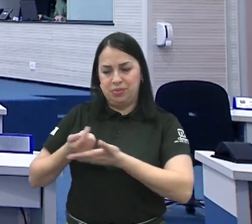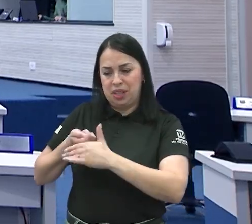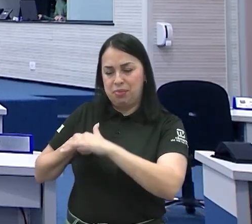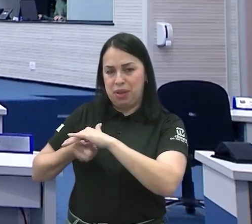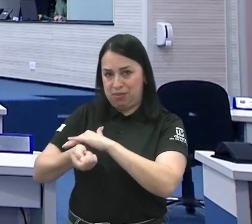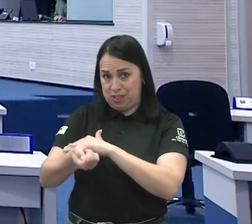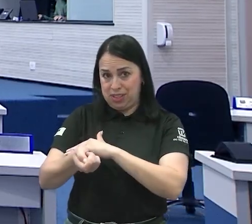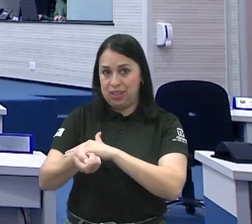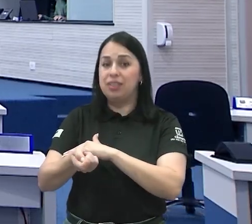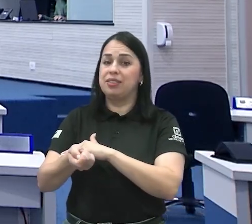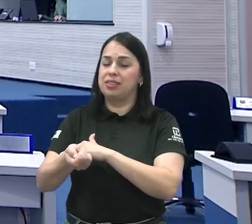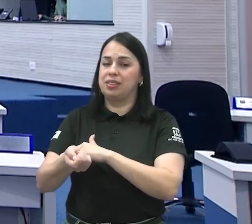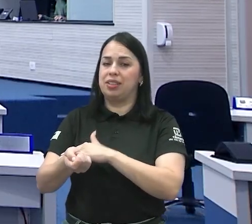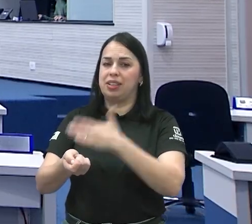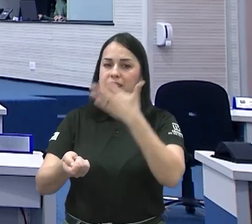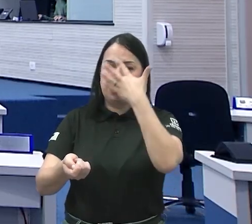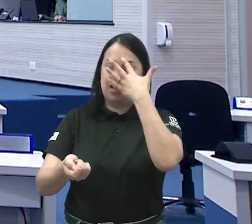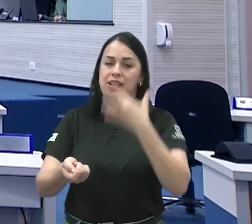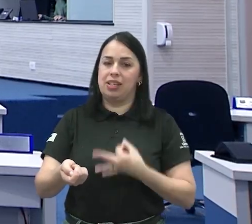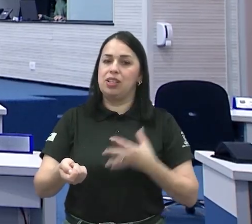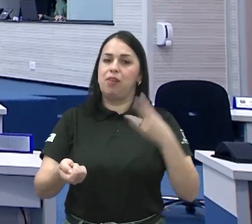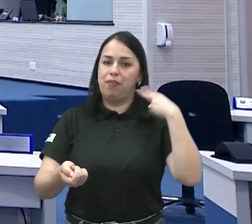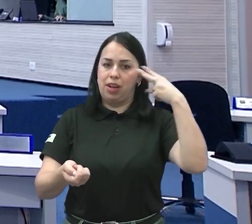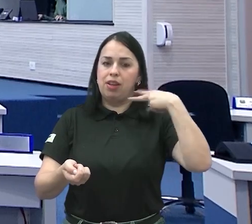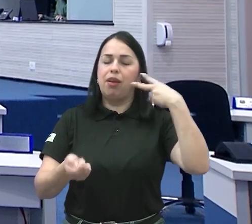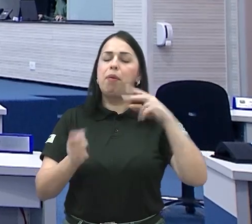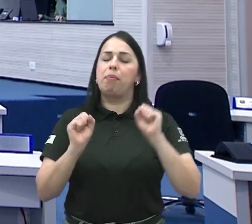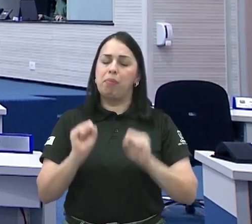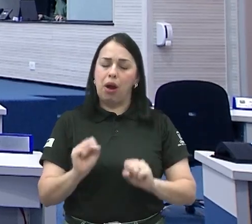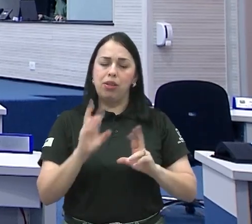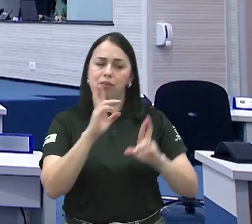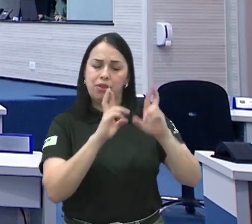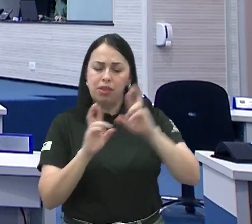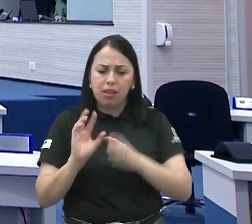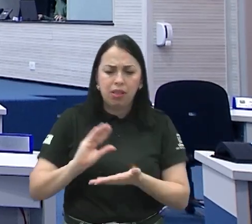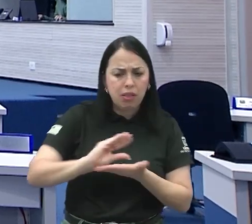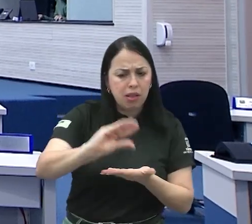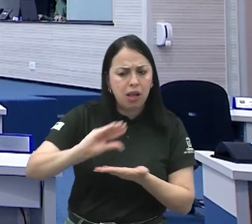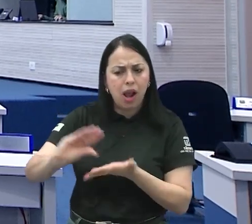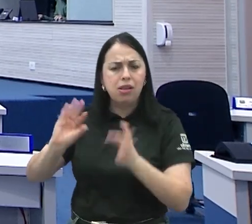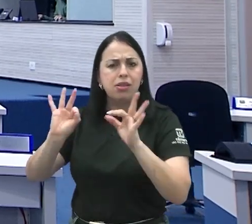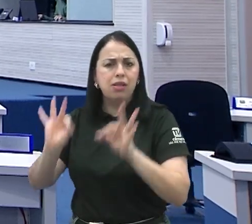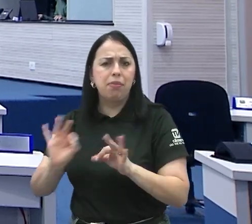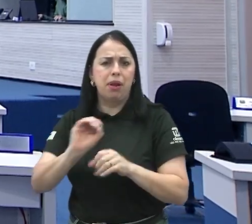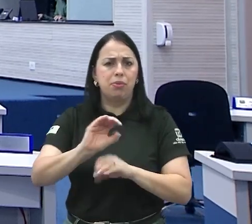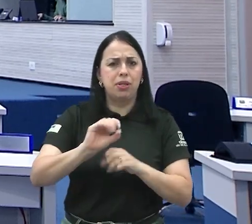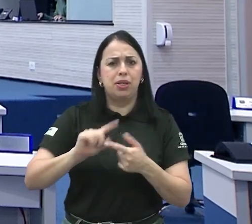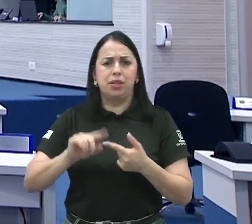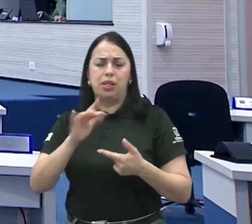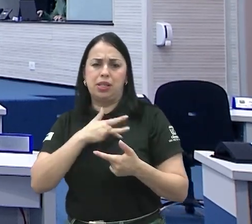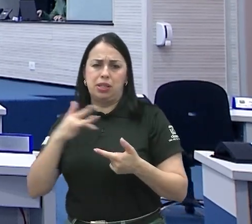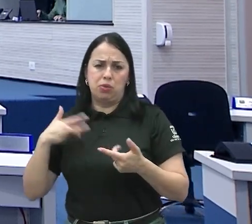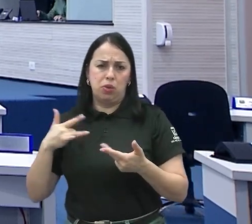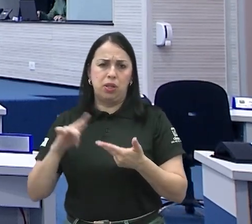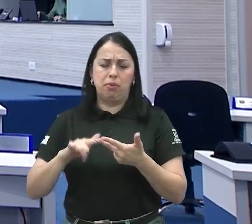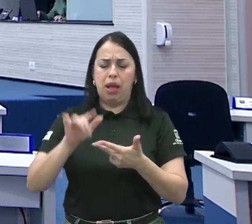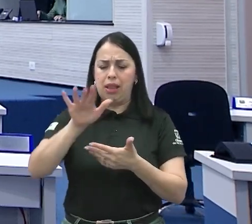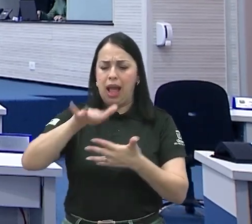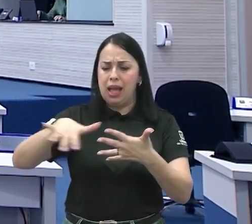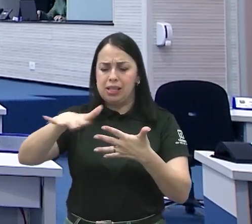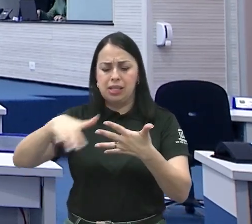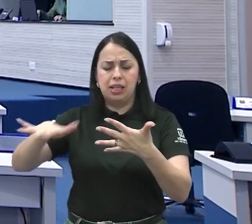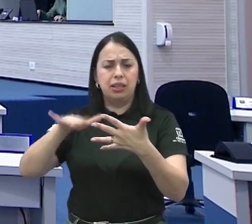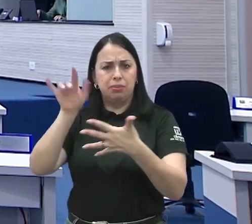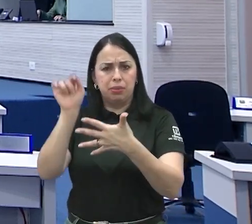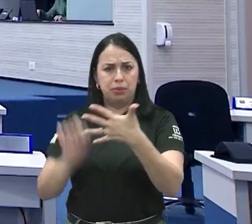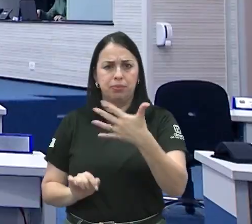da loteria municipal, o vereador vai poder fiscalizar para ver se está sendo direcionado realmente para a educação, para a saúde, para as áreas